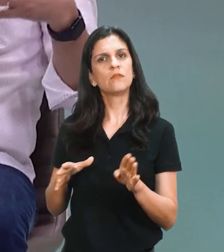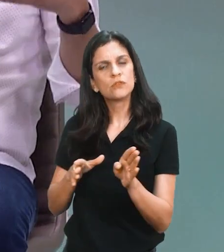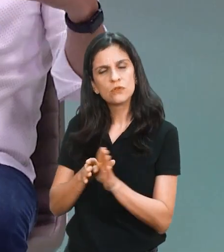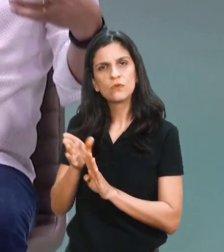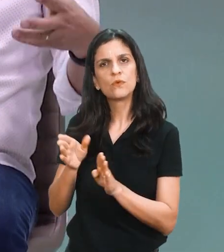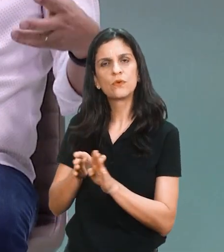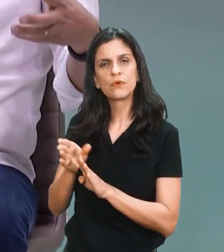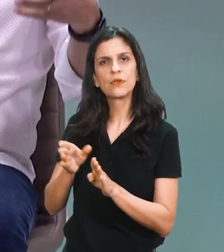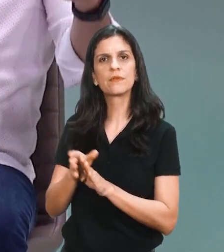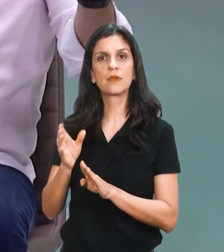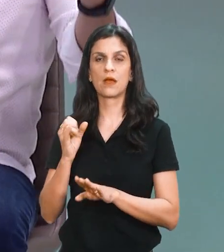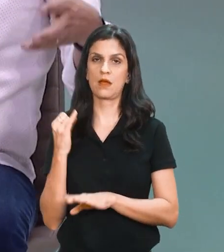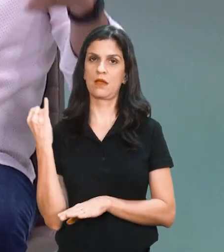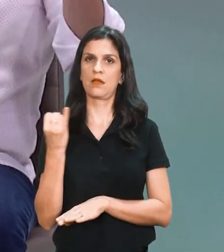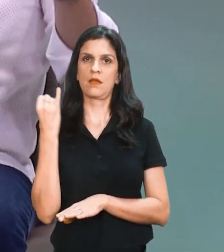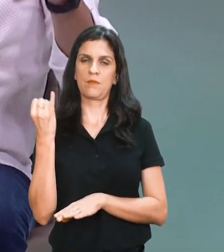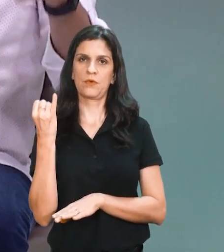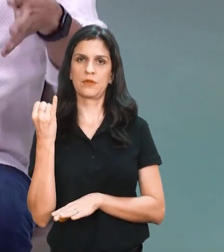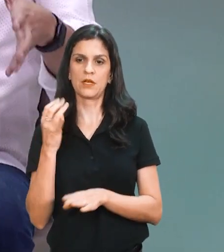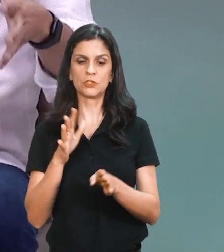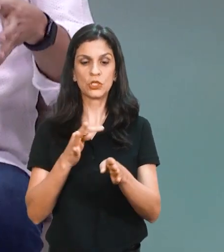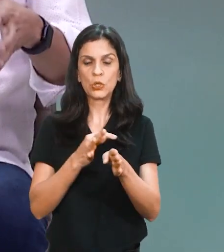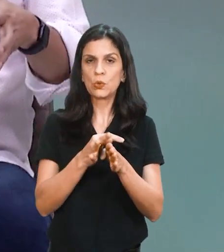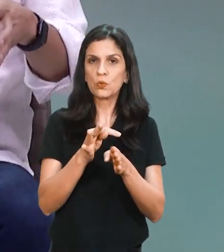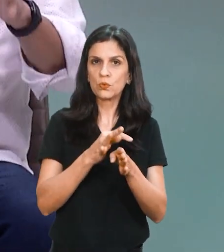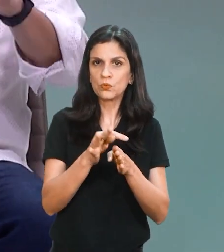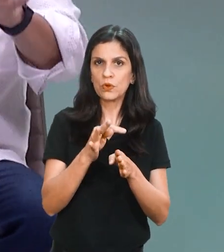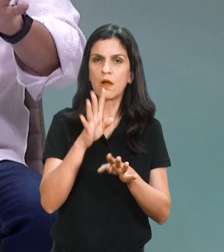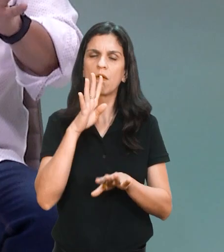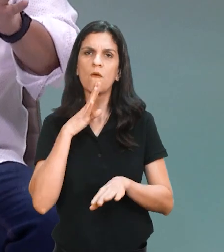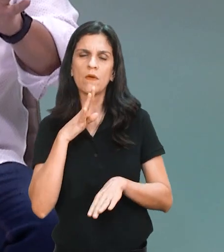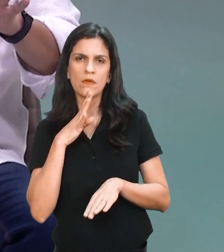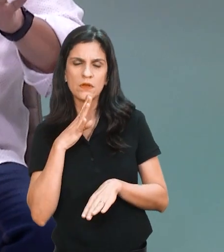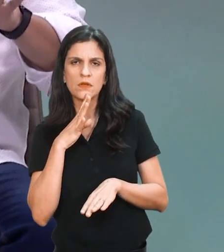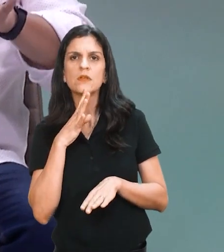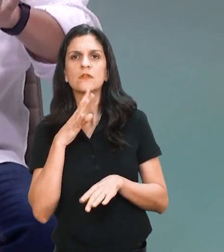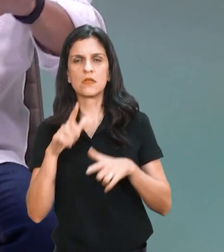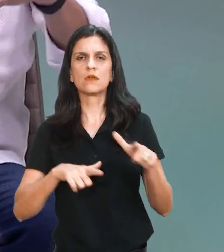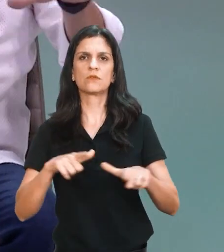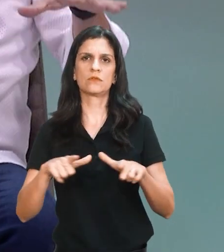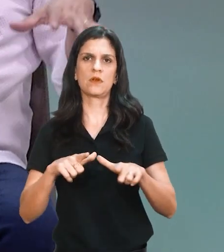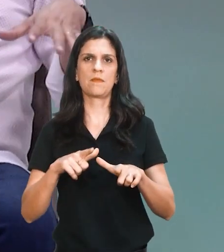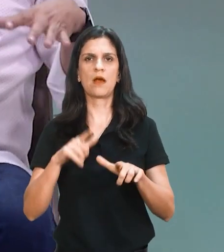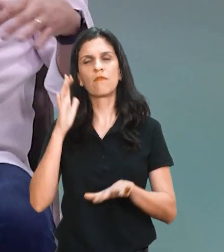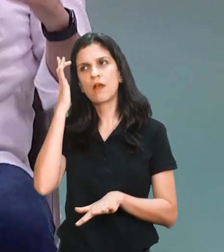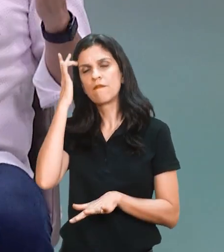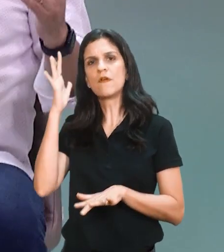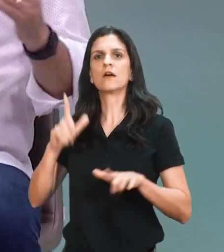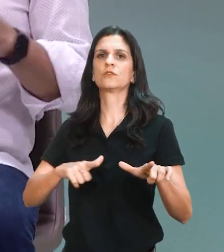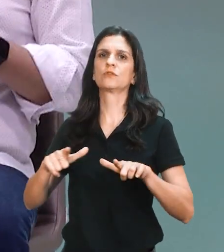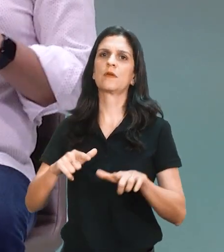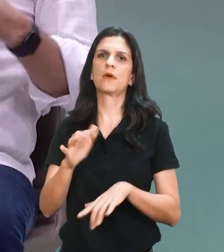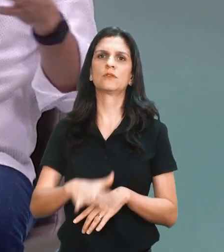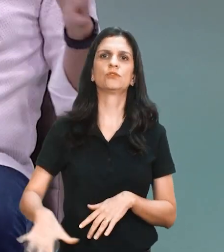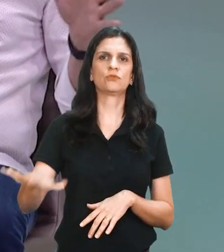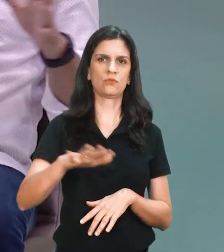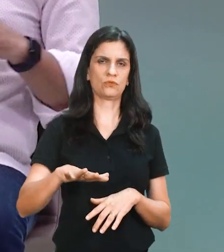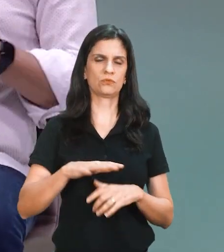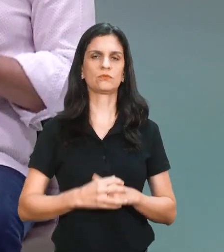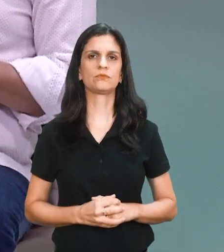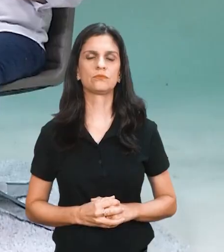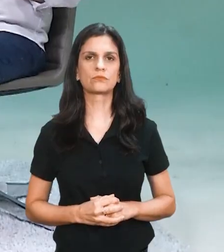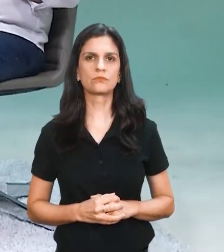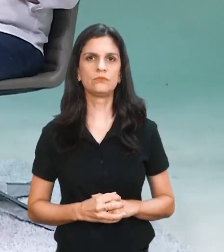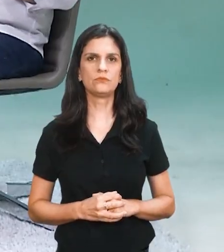esse conhecimento, quando a população tem um conhecimento claro acerca disso, isso vai facilitando o trabalho de todo mundo, de toda a